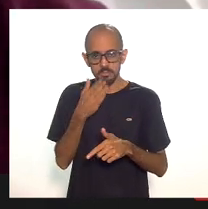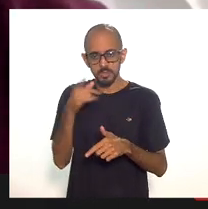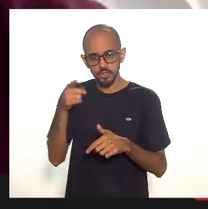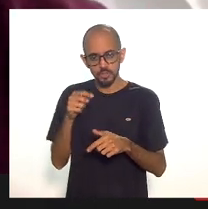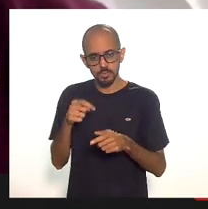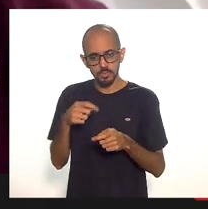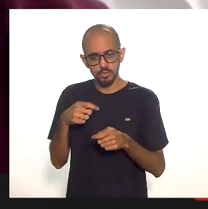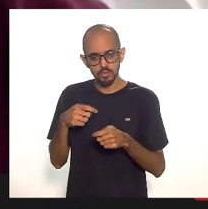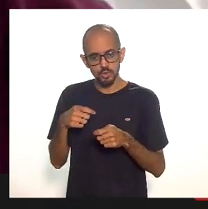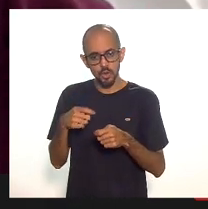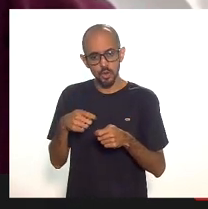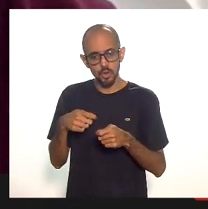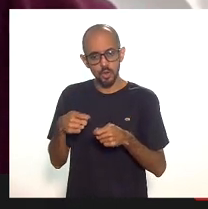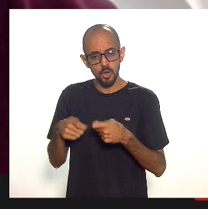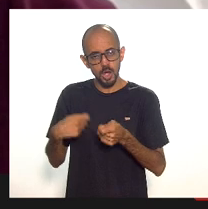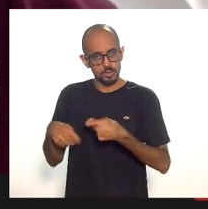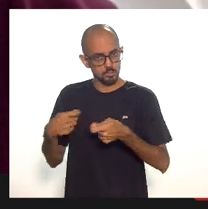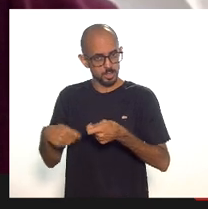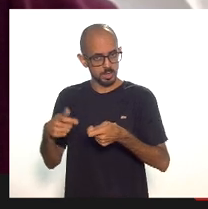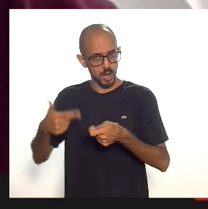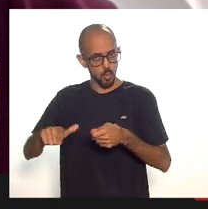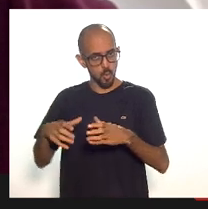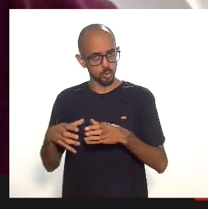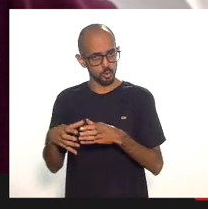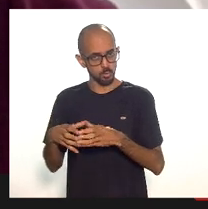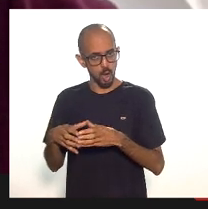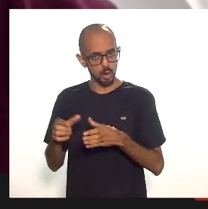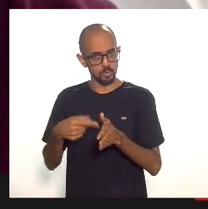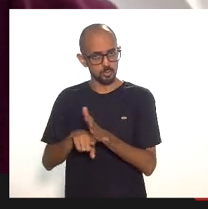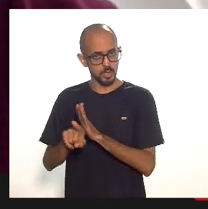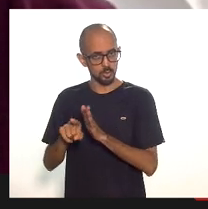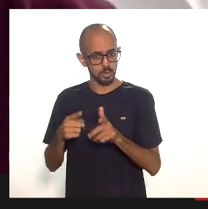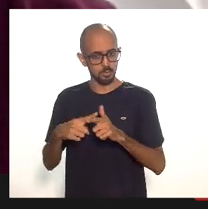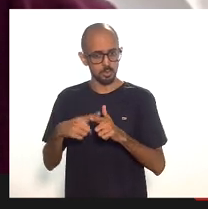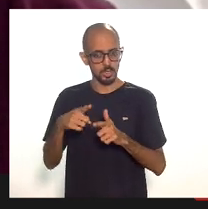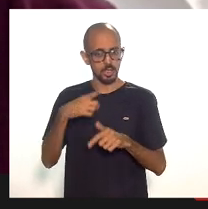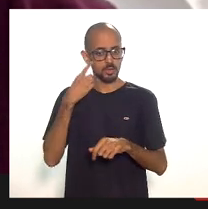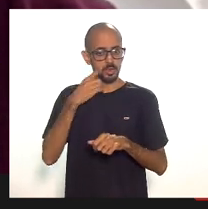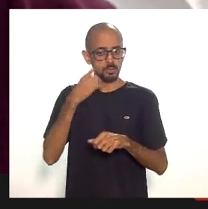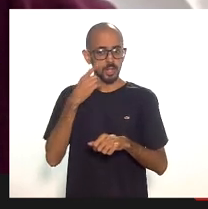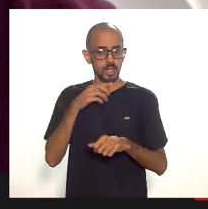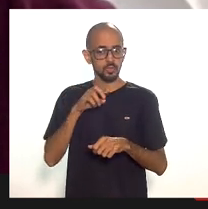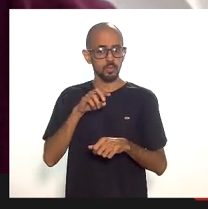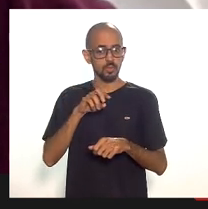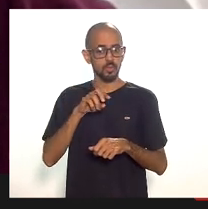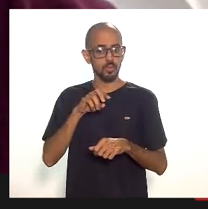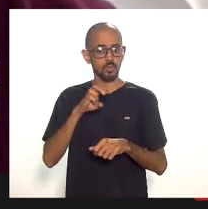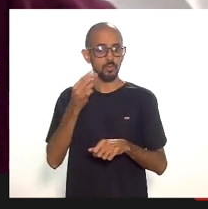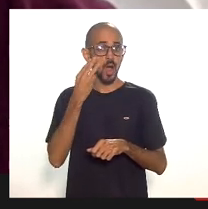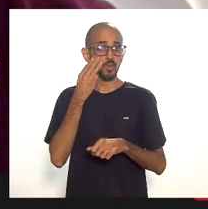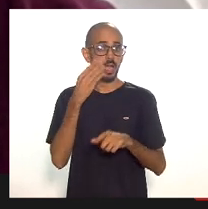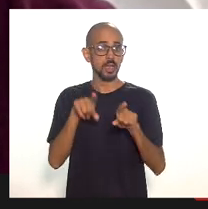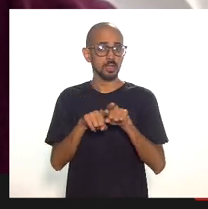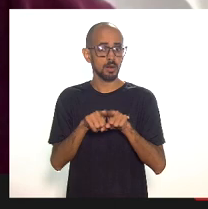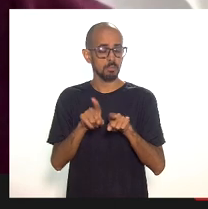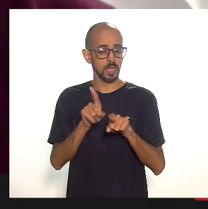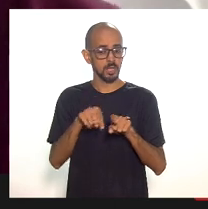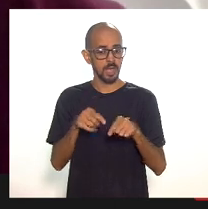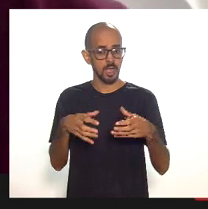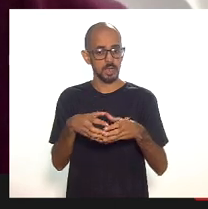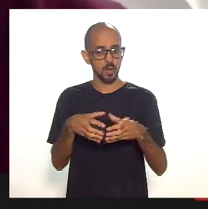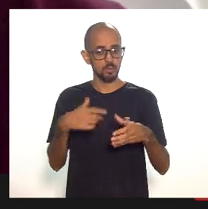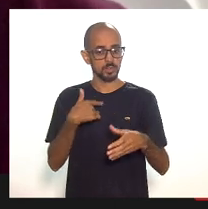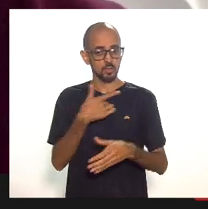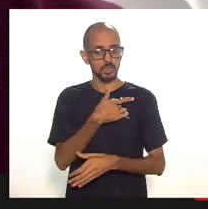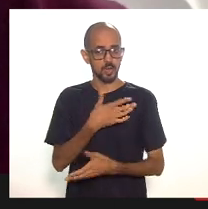o próximo bloco, e está inscrito o deputado Valdeque Carneiro, que também é integrante da Comissão de Saúde. Então, nós